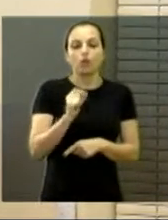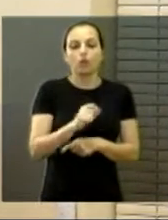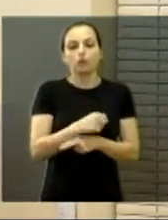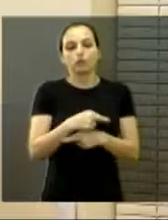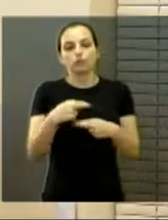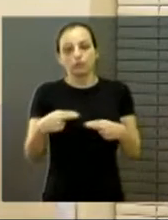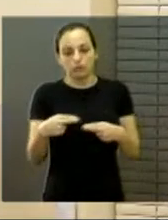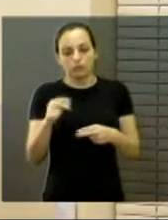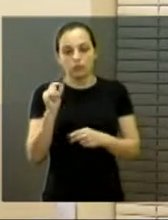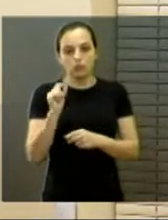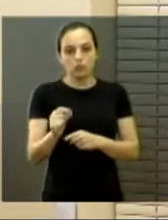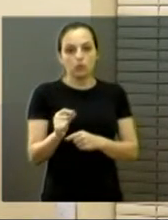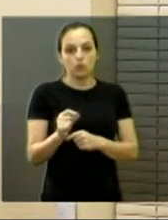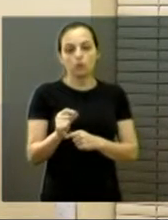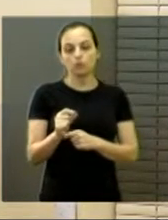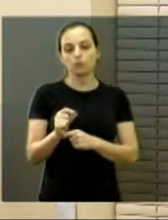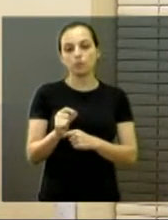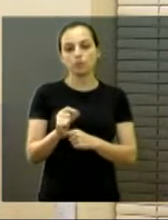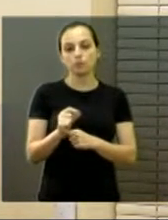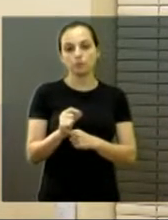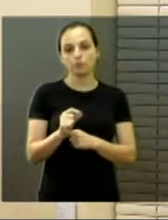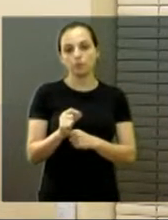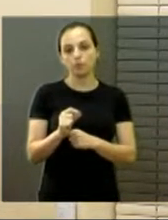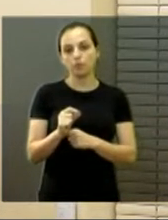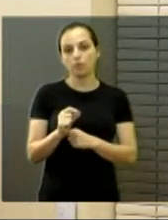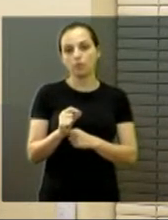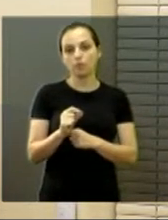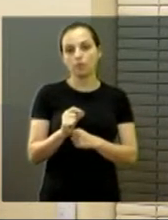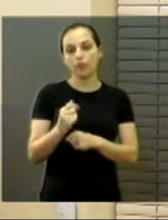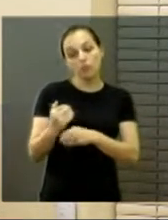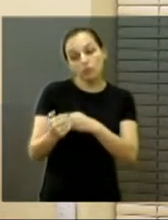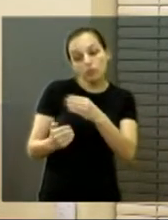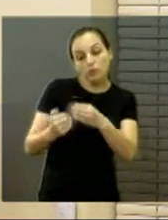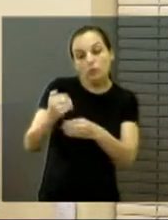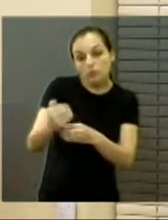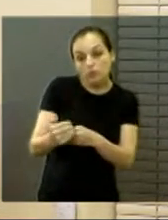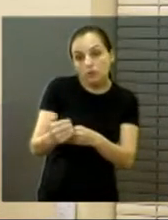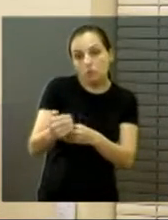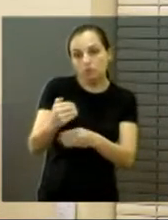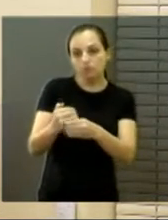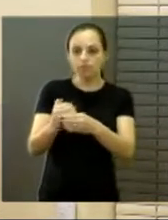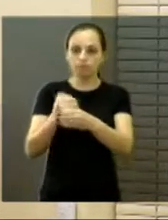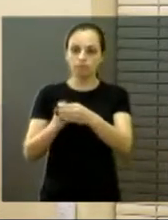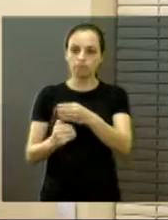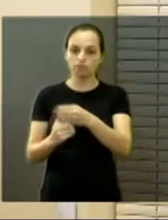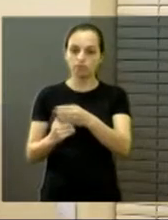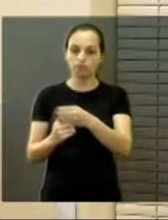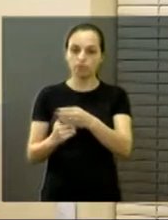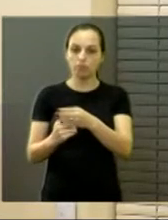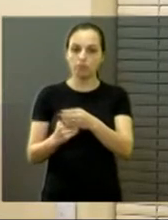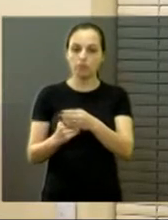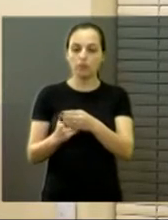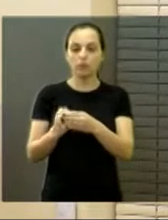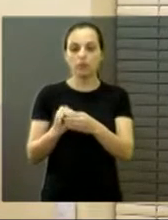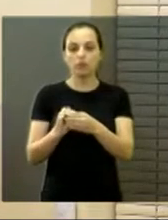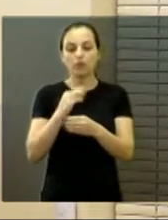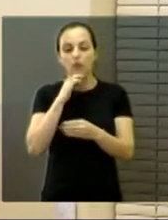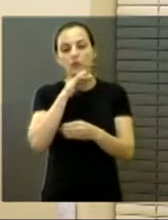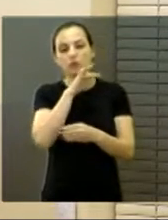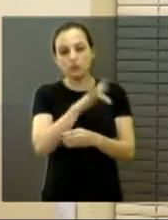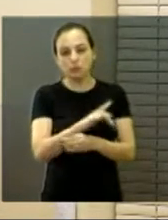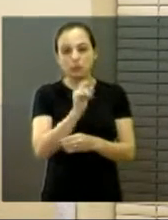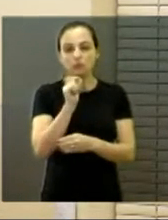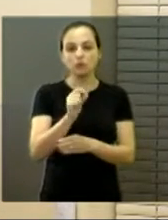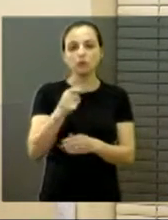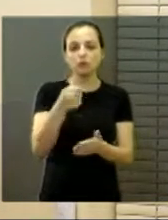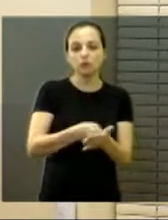vezes, um passinho para frente, dois para trás, prejudica muito, muito quando a luta diz respeito